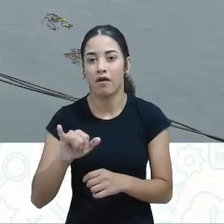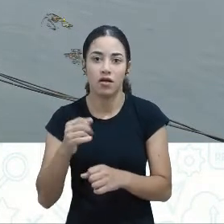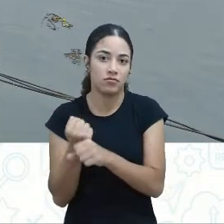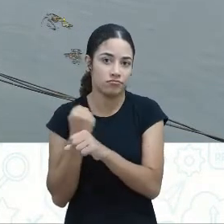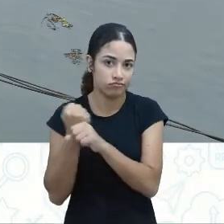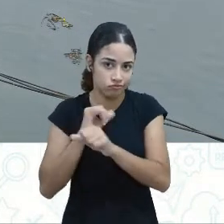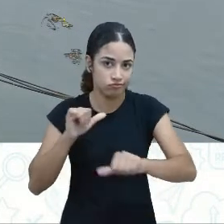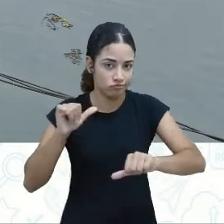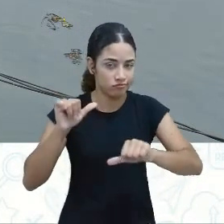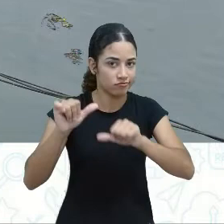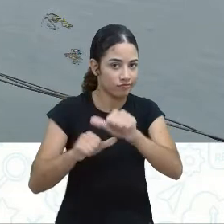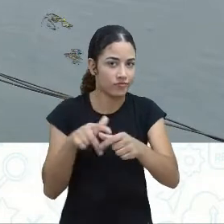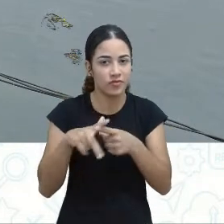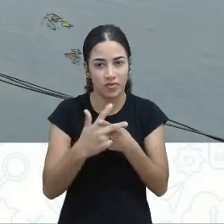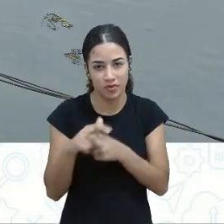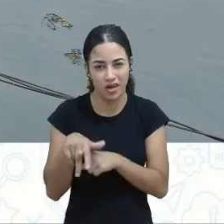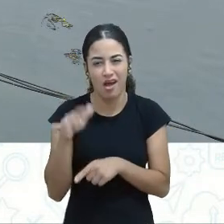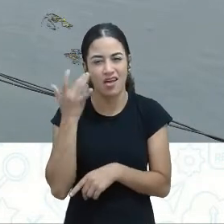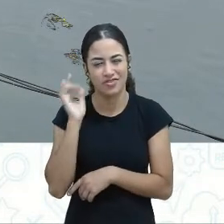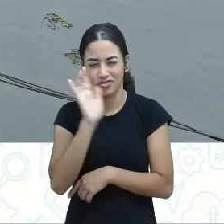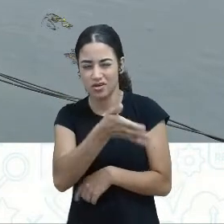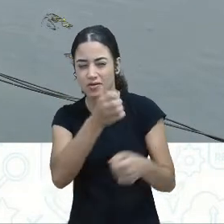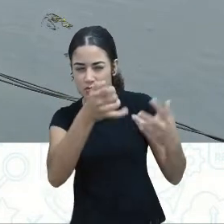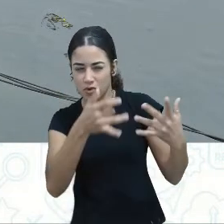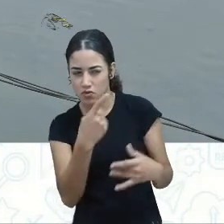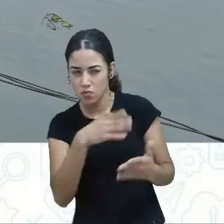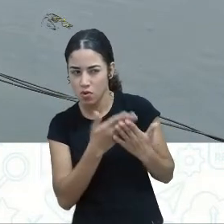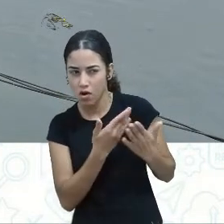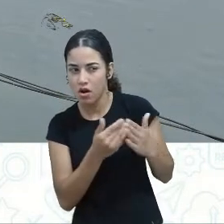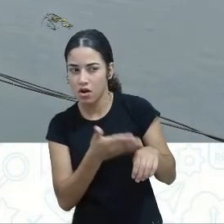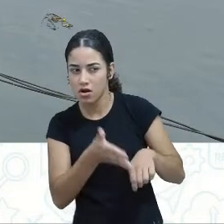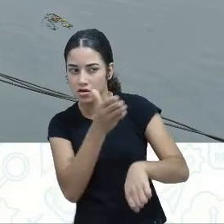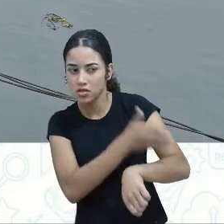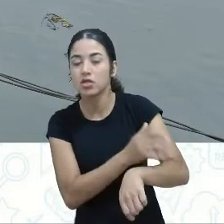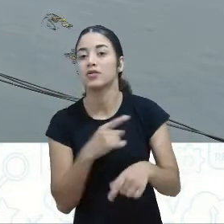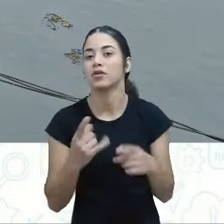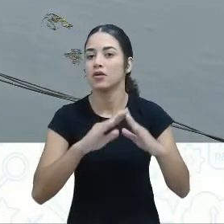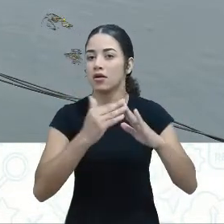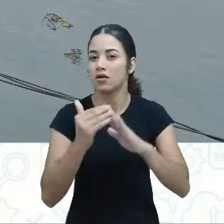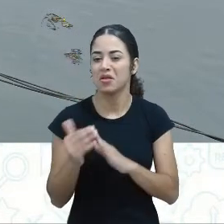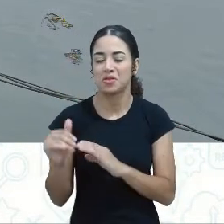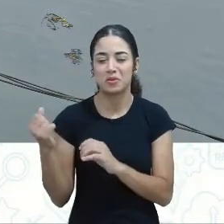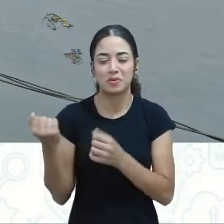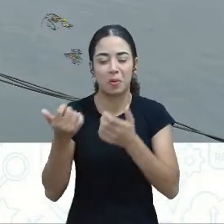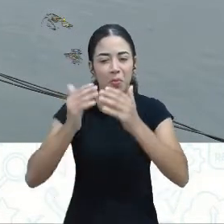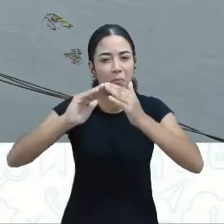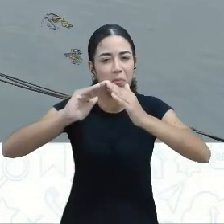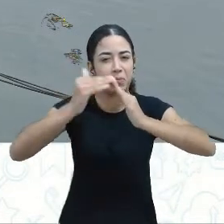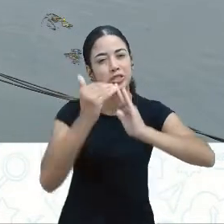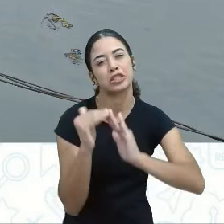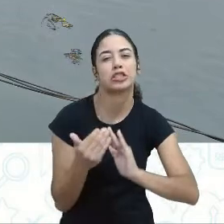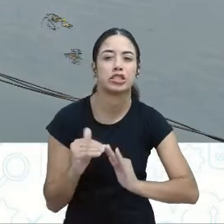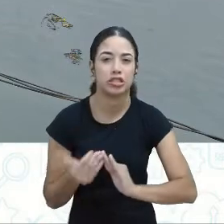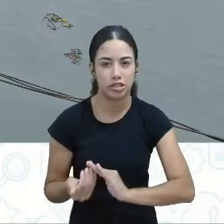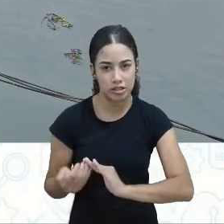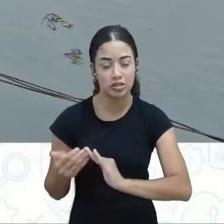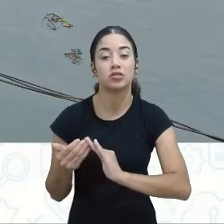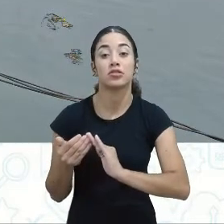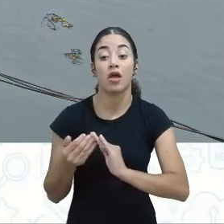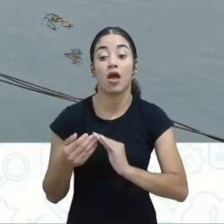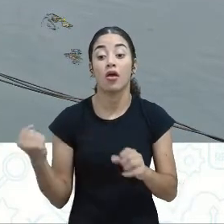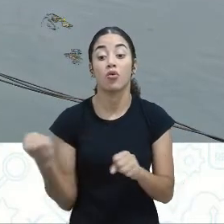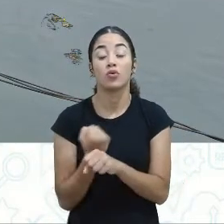falou disso em uma aula sua, que eu me lembro. E aí derrubou-se aqueles casarões, aqueles, né, os cortiços, e